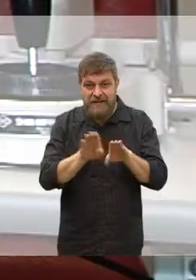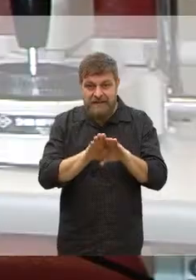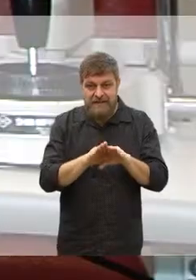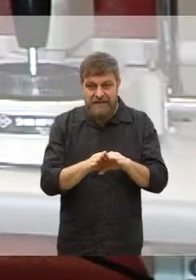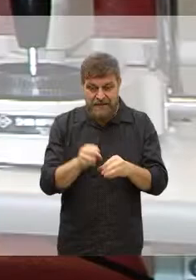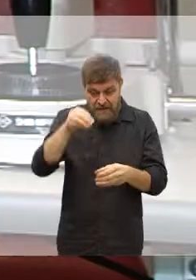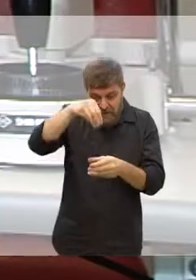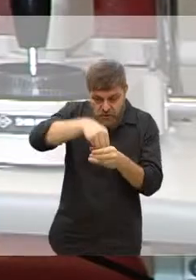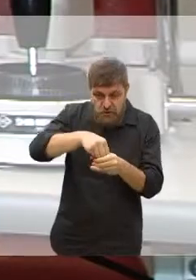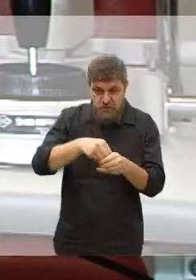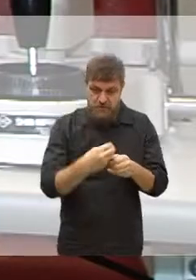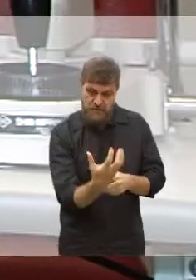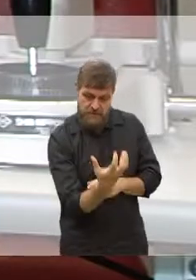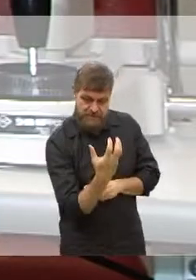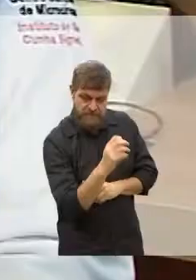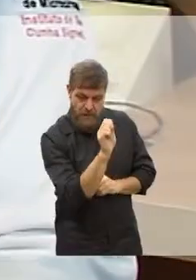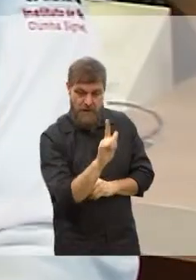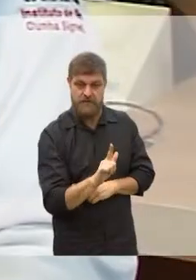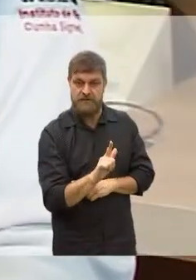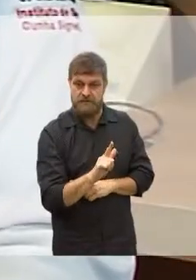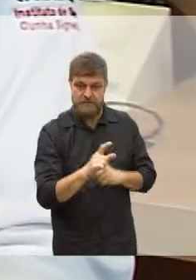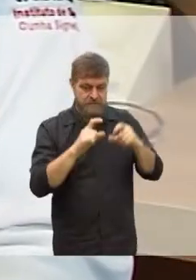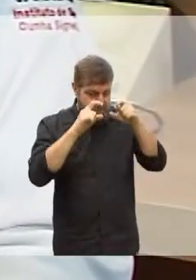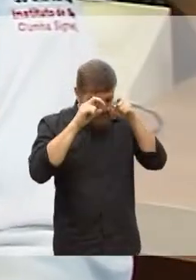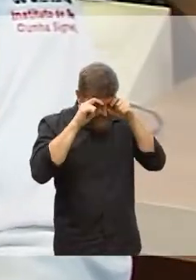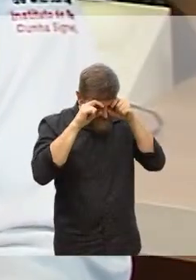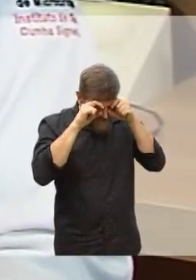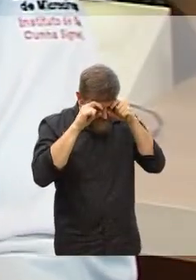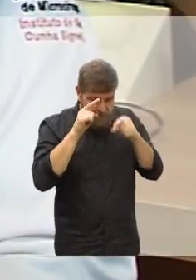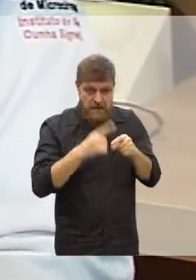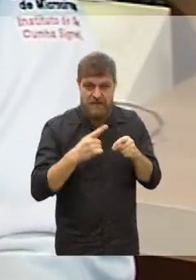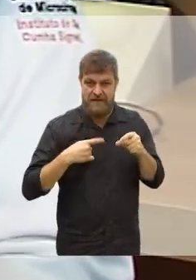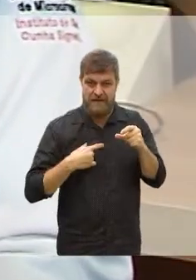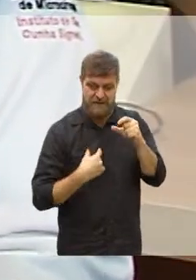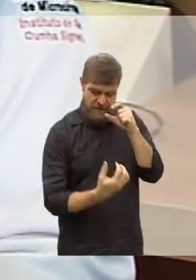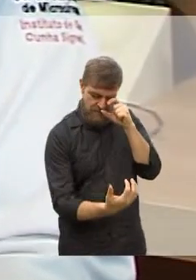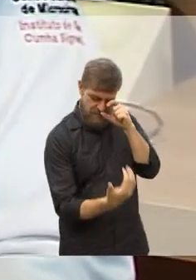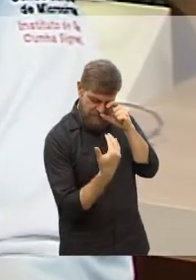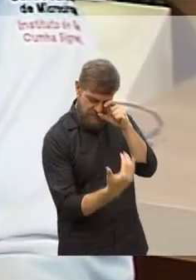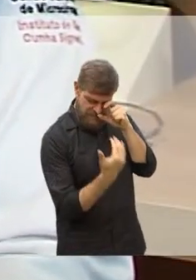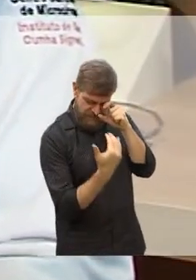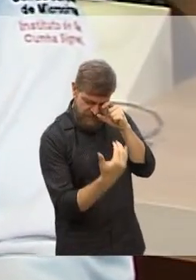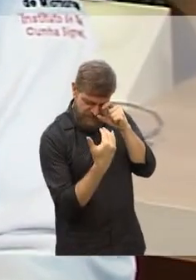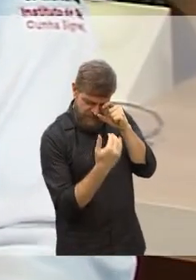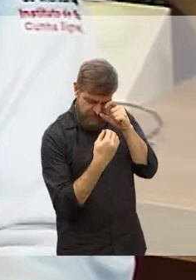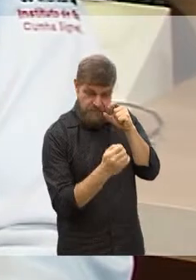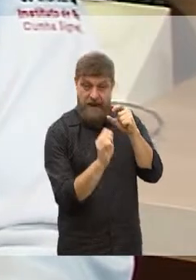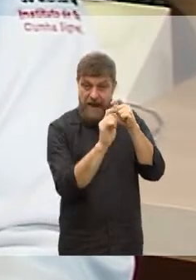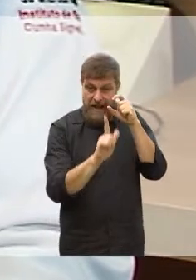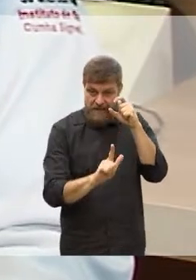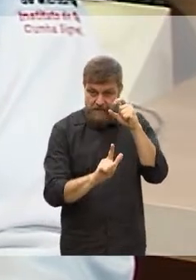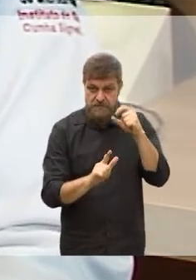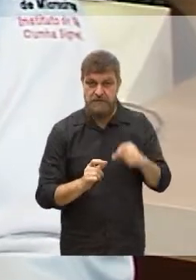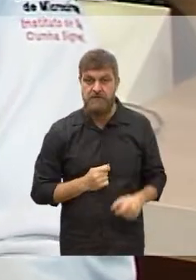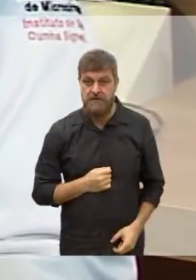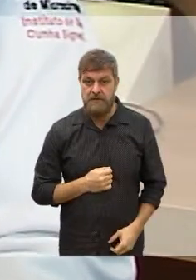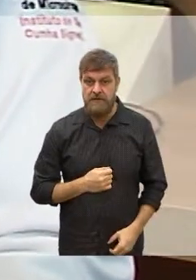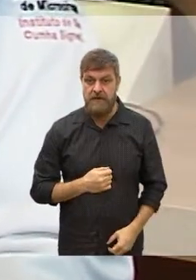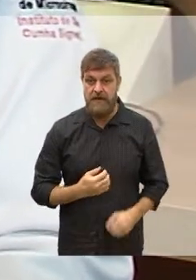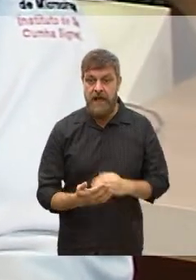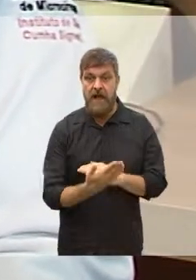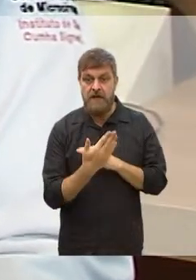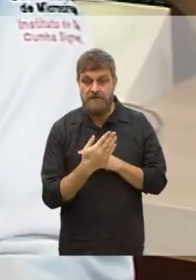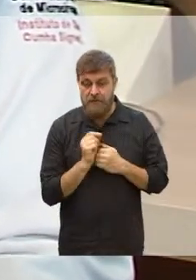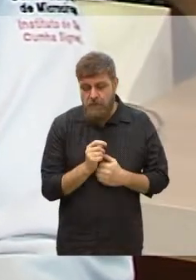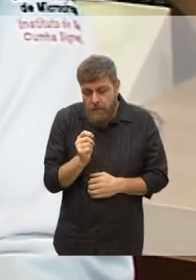filtro para a luz azul danosa, porque existe uma fração da luz azul-violeta que é benéfica.